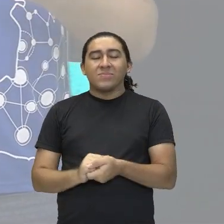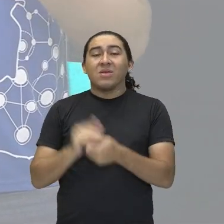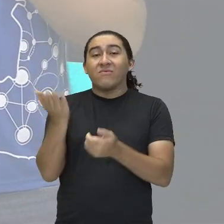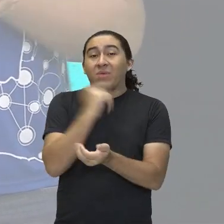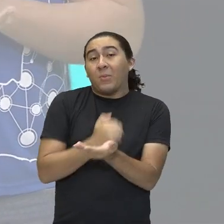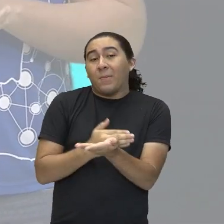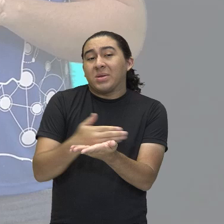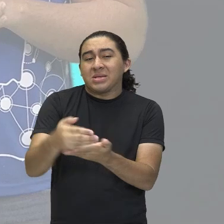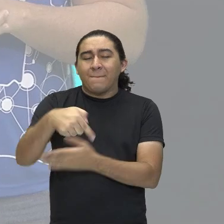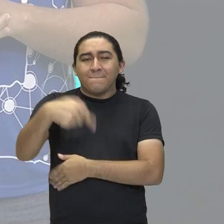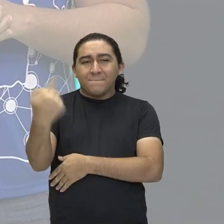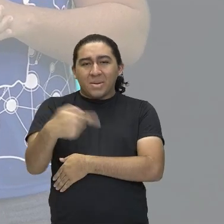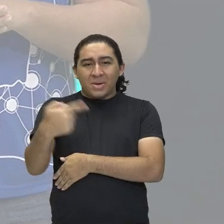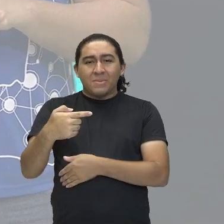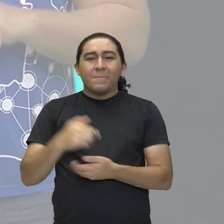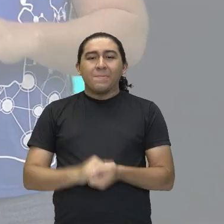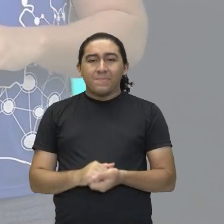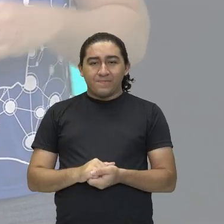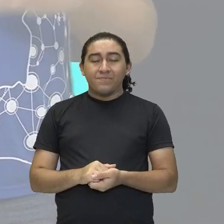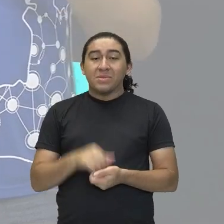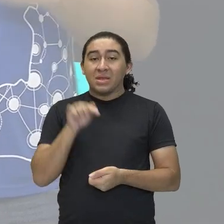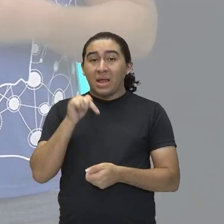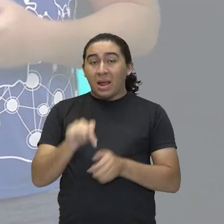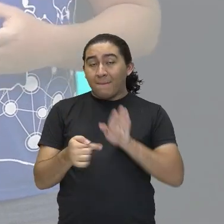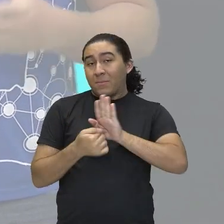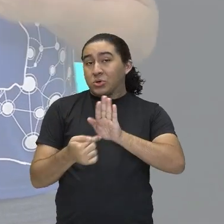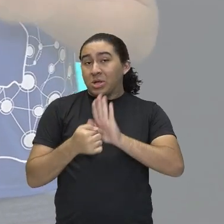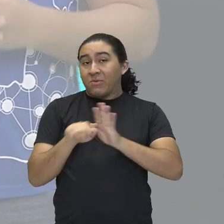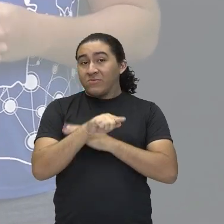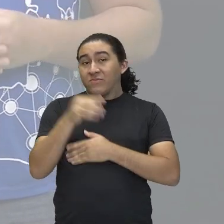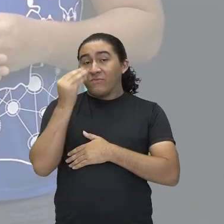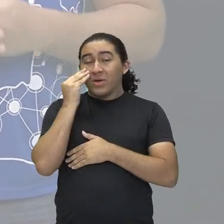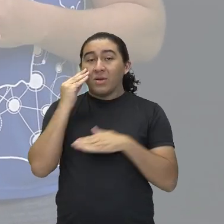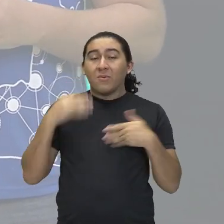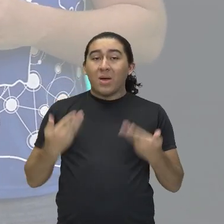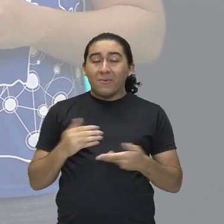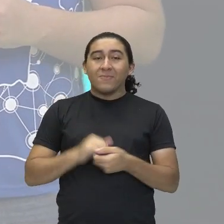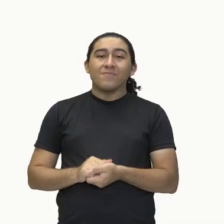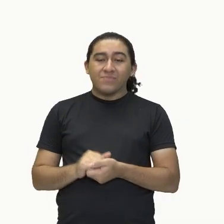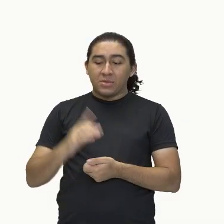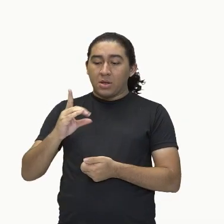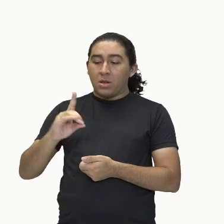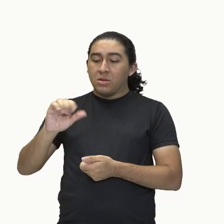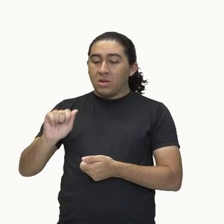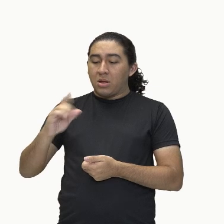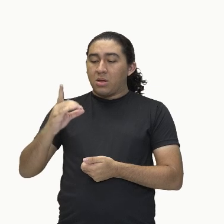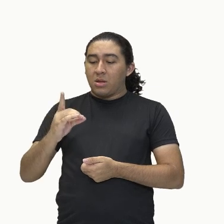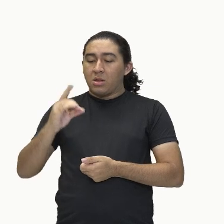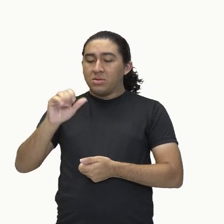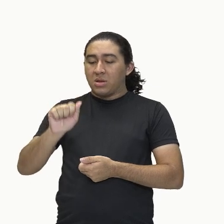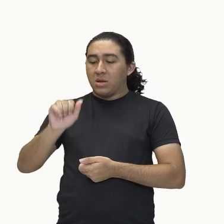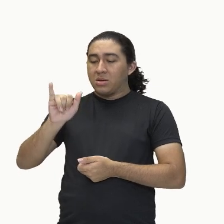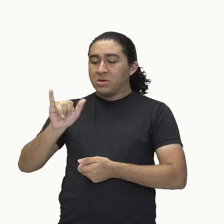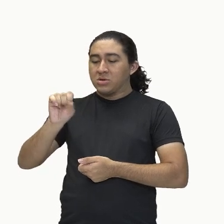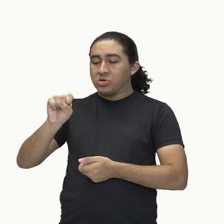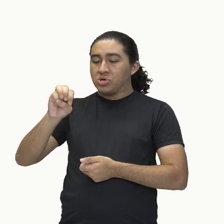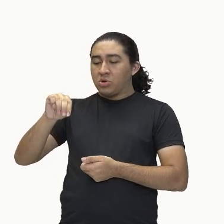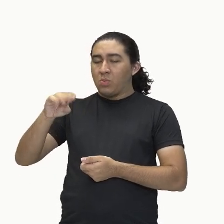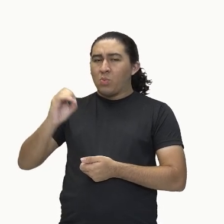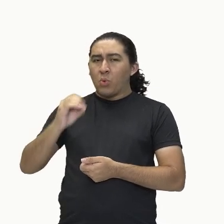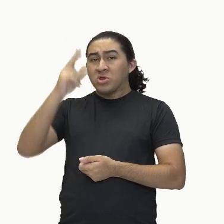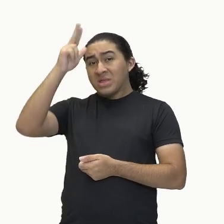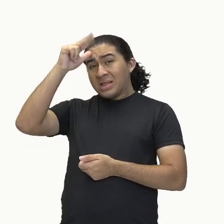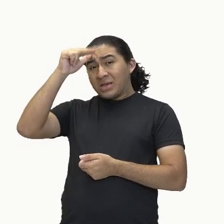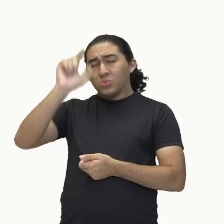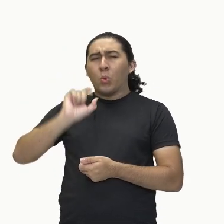Então a primeira vanguarda cultural que eu trago para vocês aqui é exatamente o dadaísmo. E o que foi o